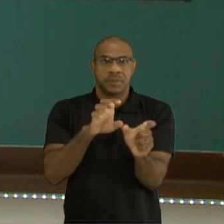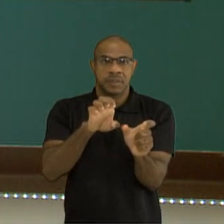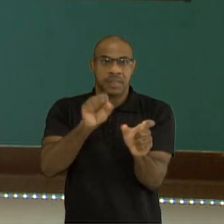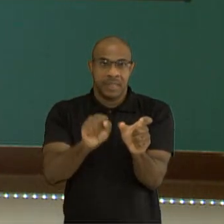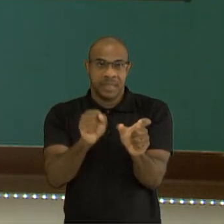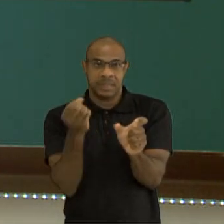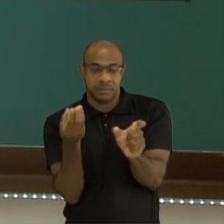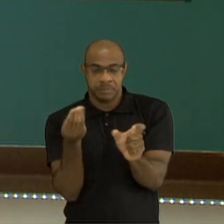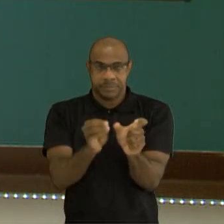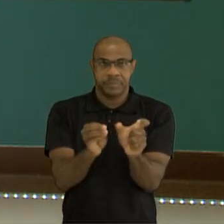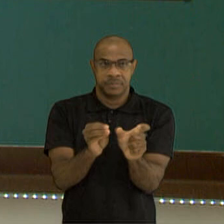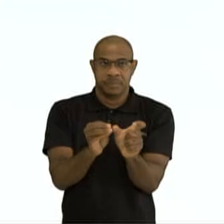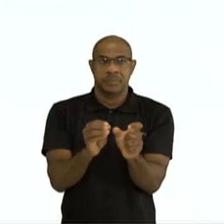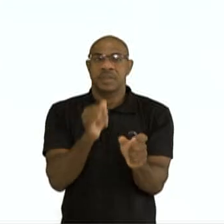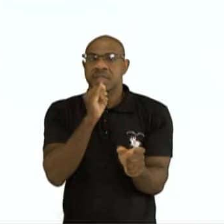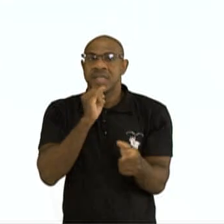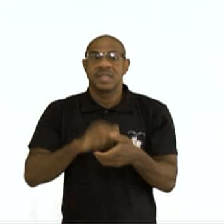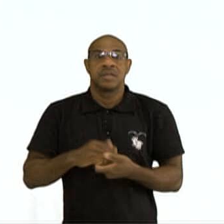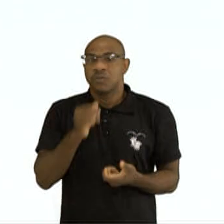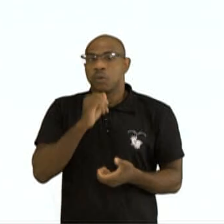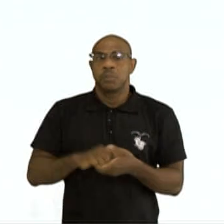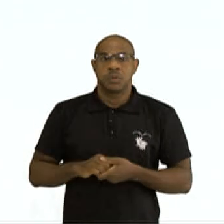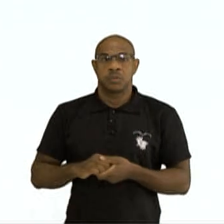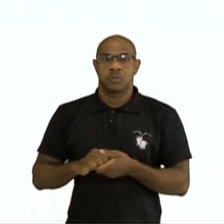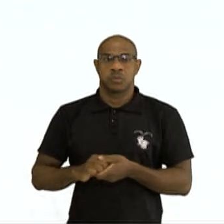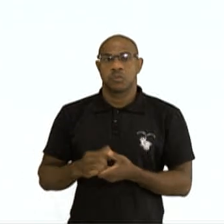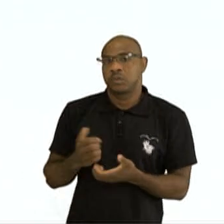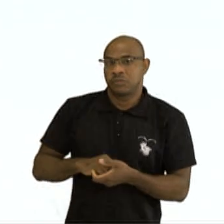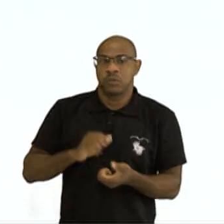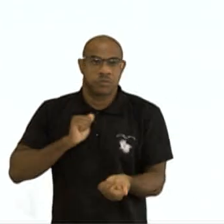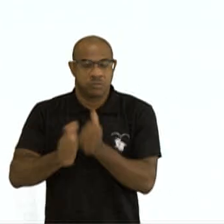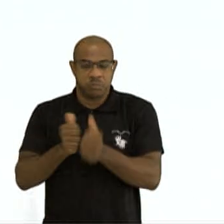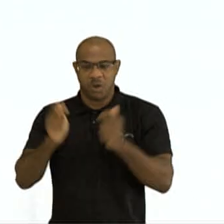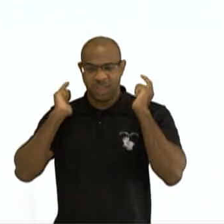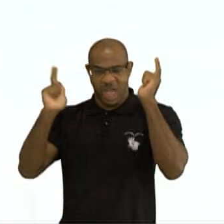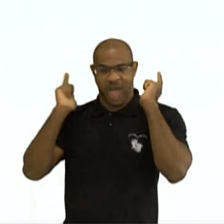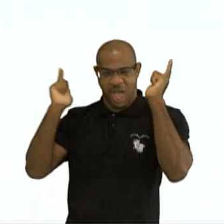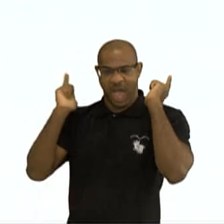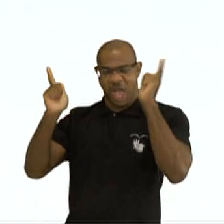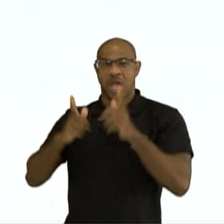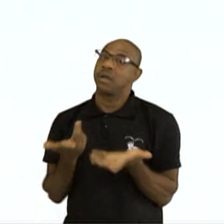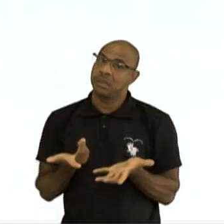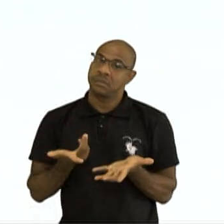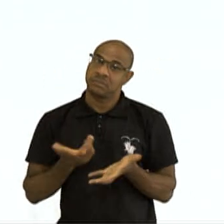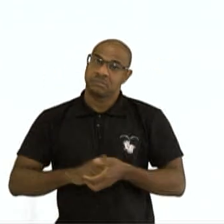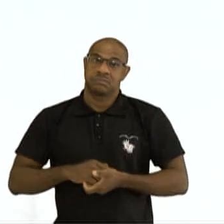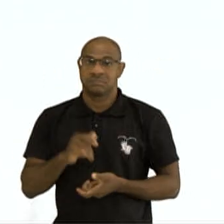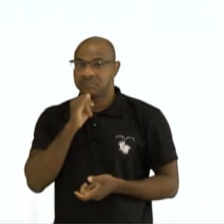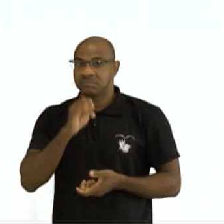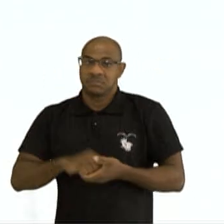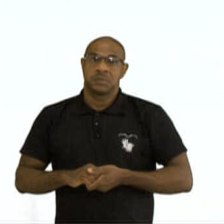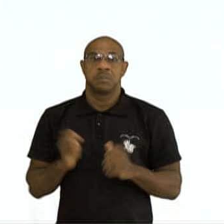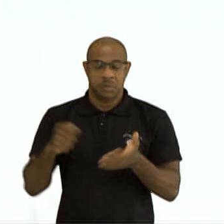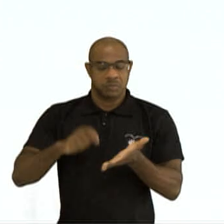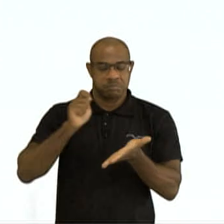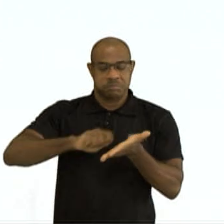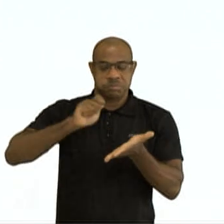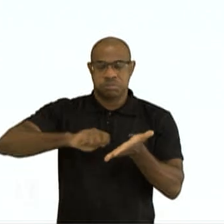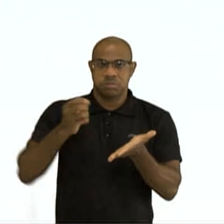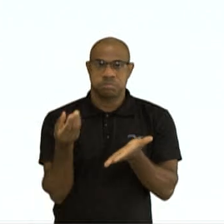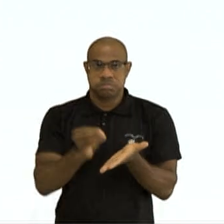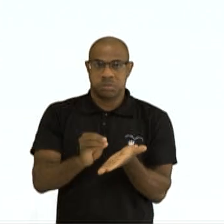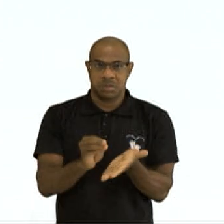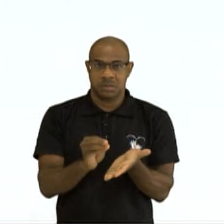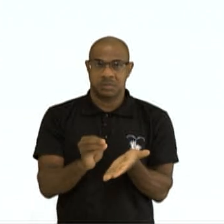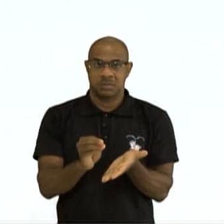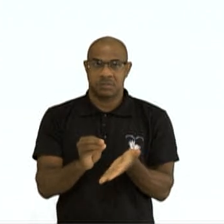sport, ou seja, um esporte radical, tá? ESB, sport with the ball. ESB, caso aquele esporte